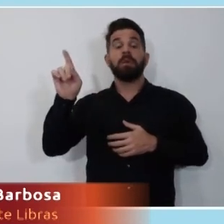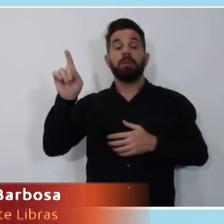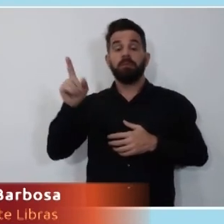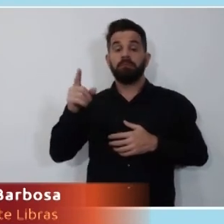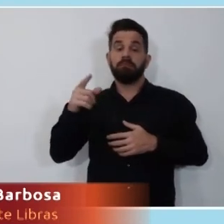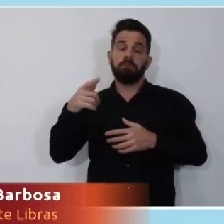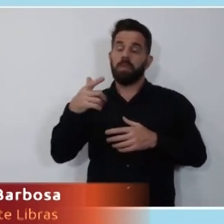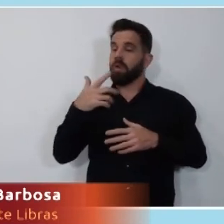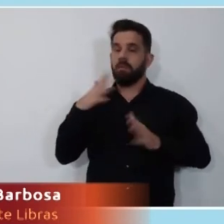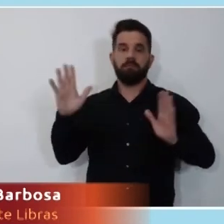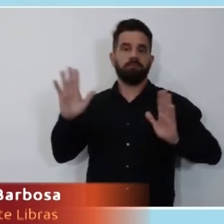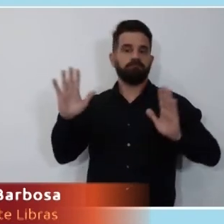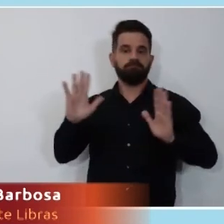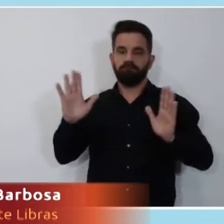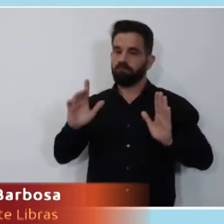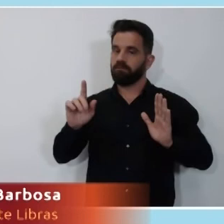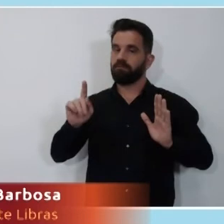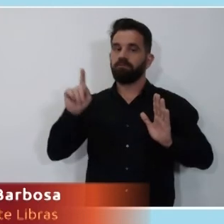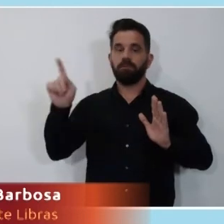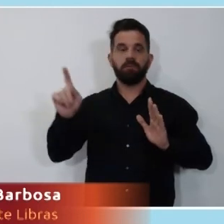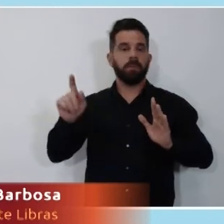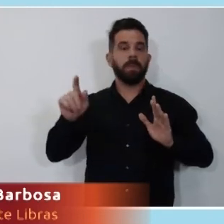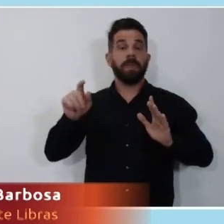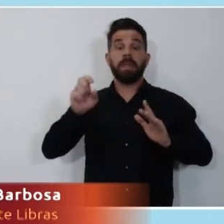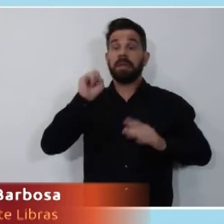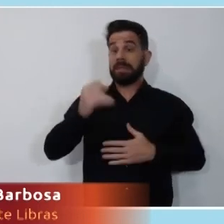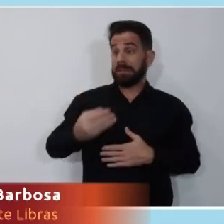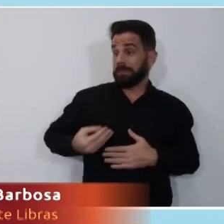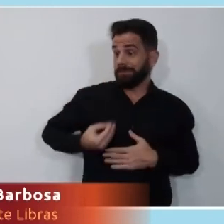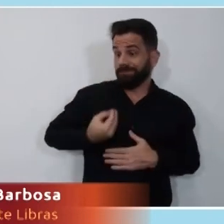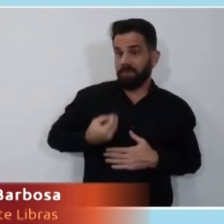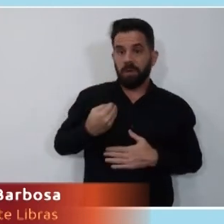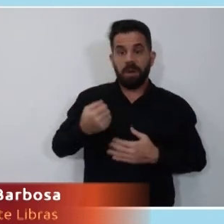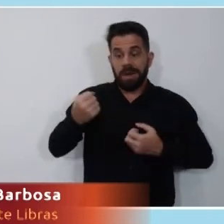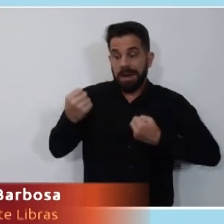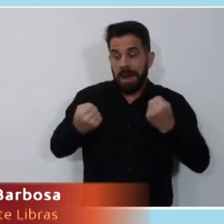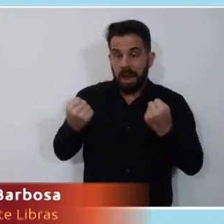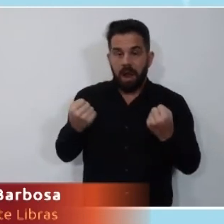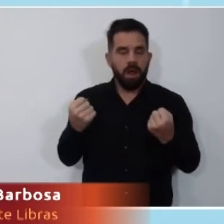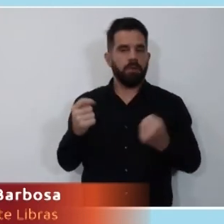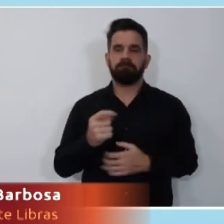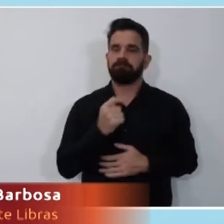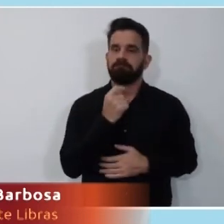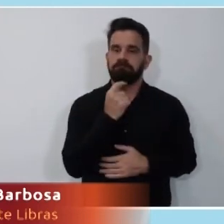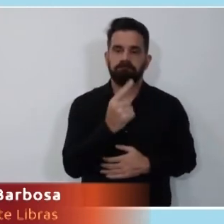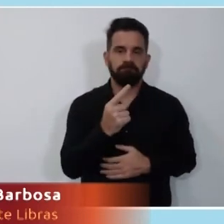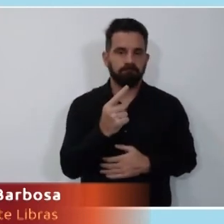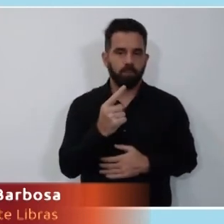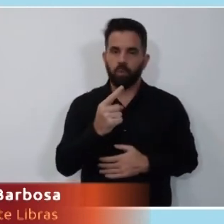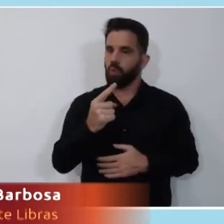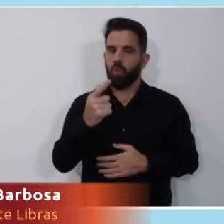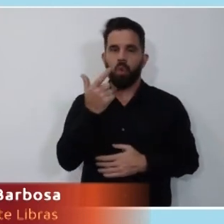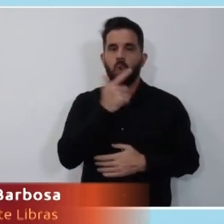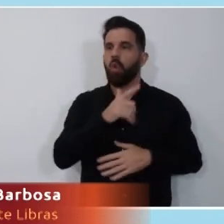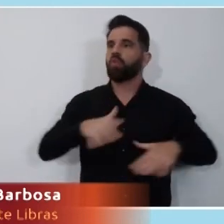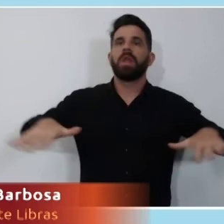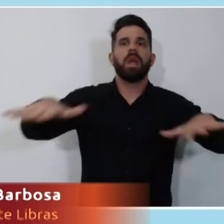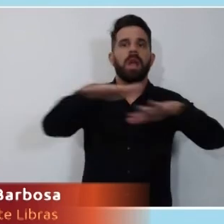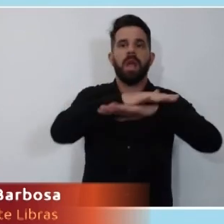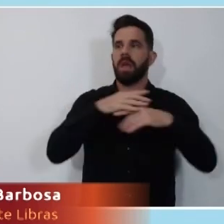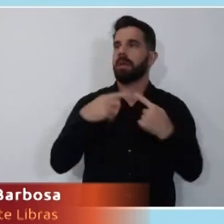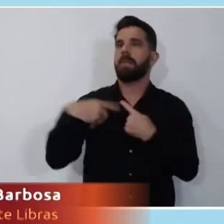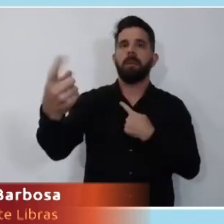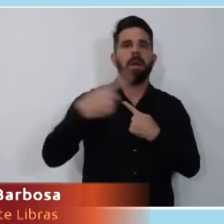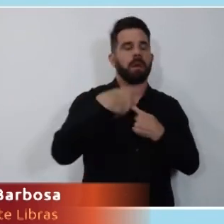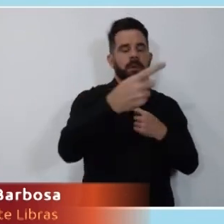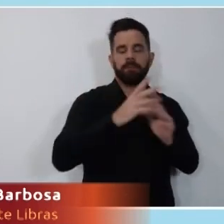para pessoas. Lá que não tem carro, não vive. É uma cidade norte-americana, chamada Detroit. A cidade de Paris, ela fez o contrário.